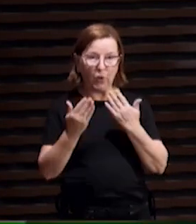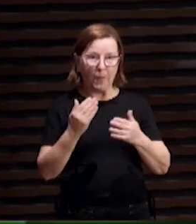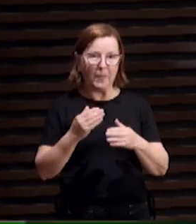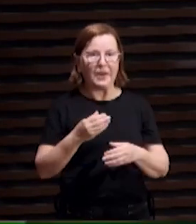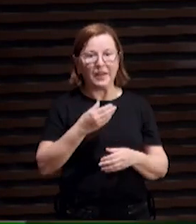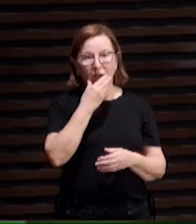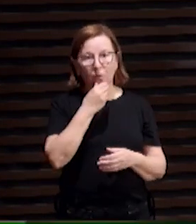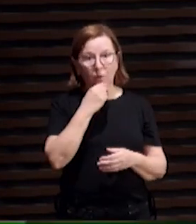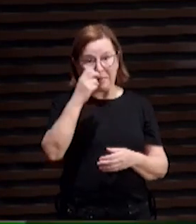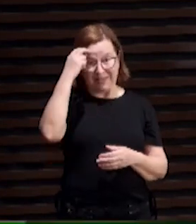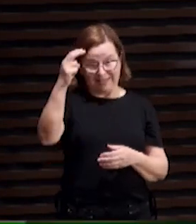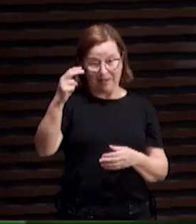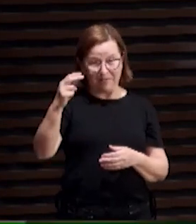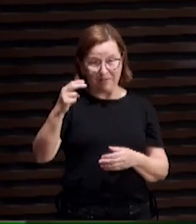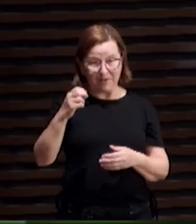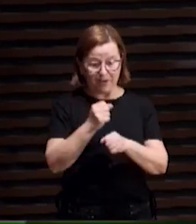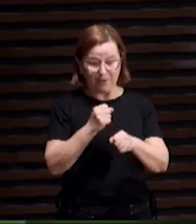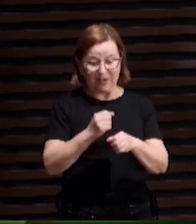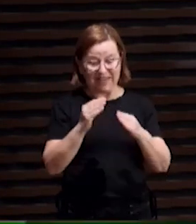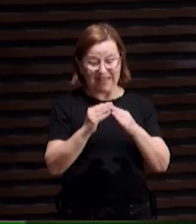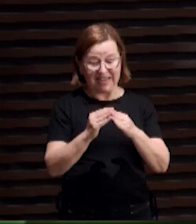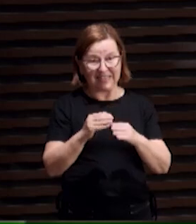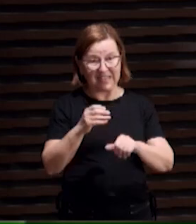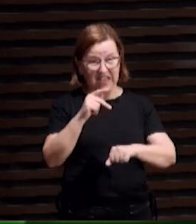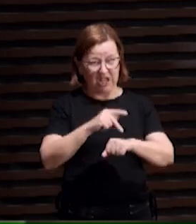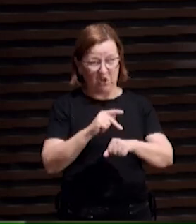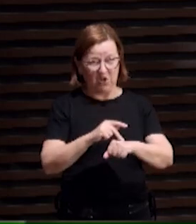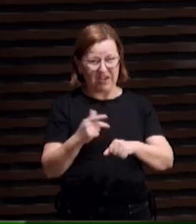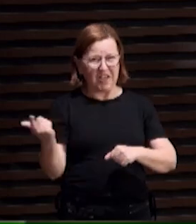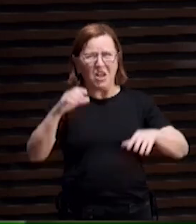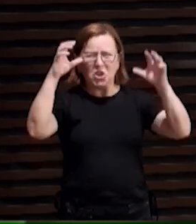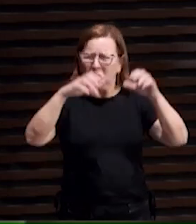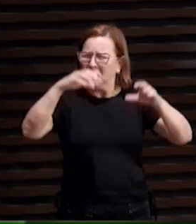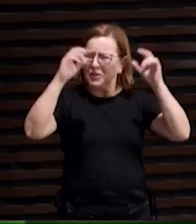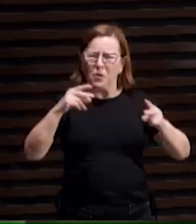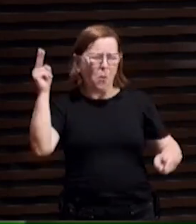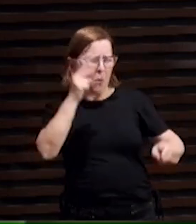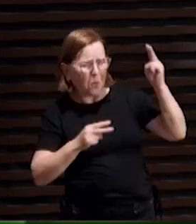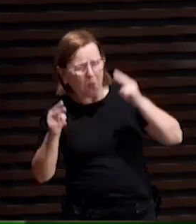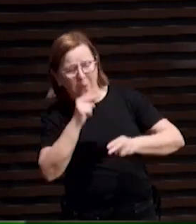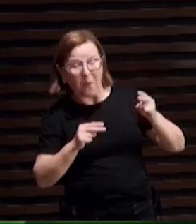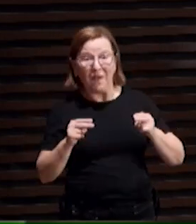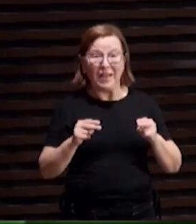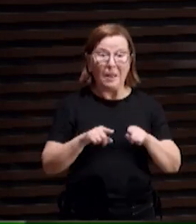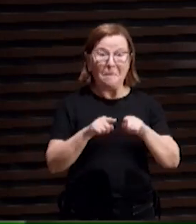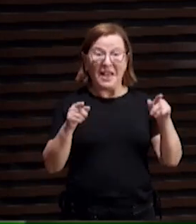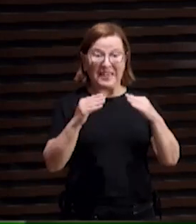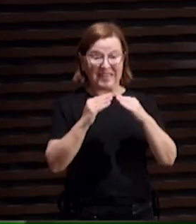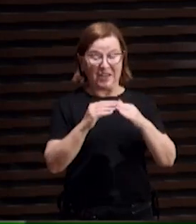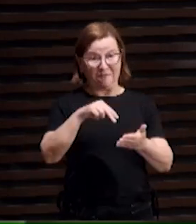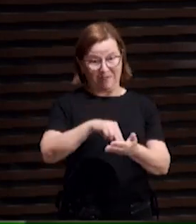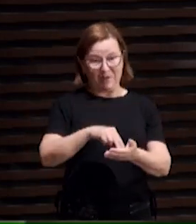rocha. E veio a chuva e transbordaram os rios e sopraram os ventos e combateram aquela casa e ela não caiu porque